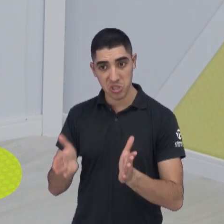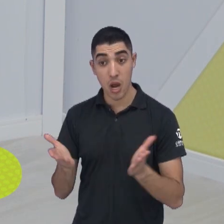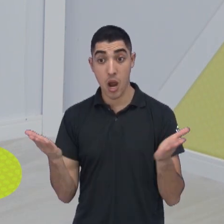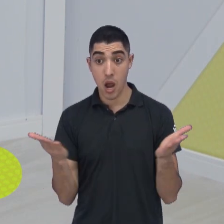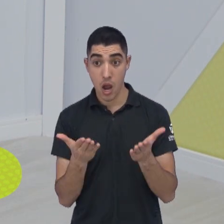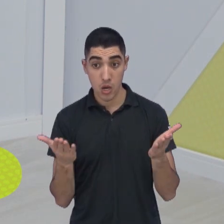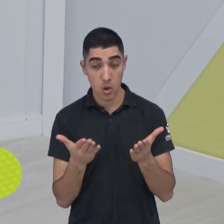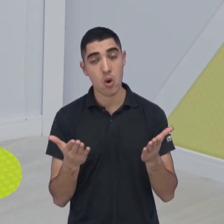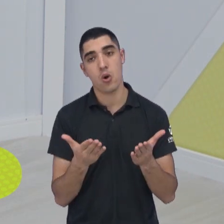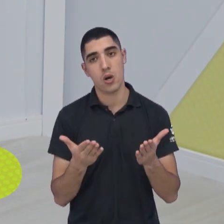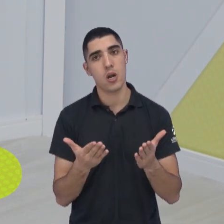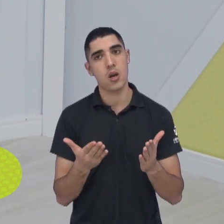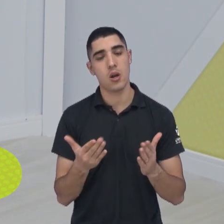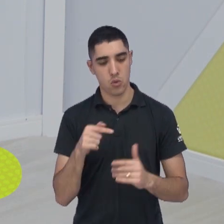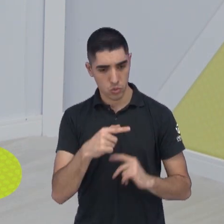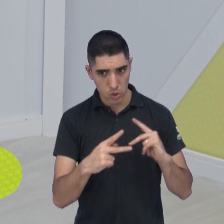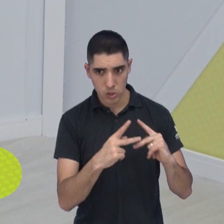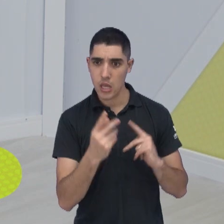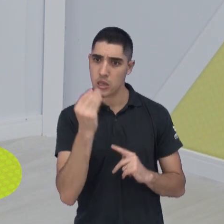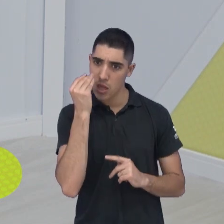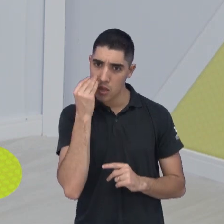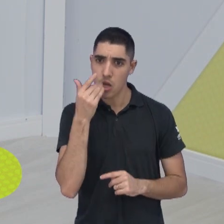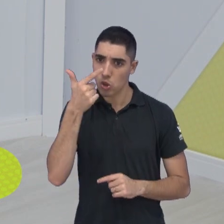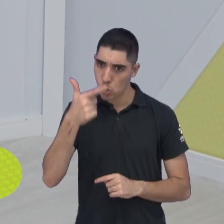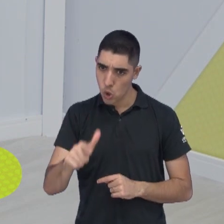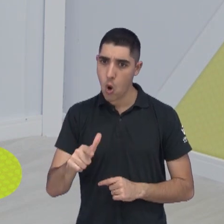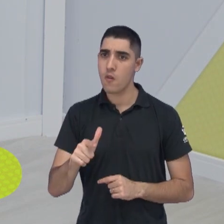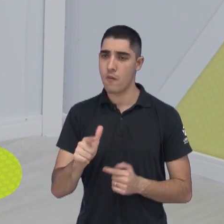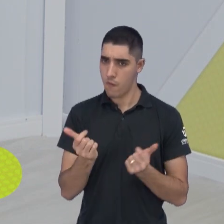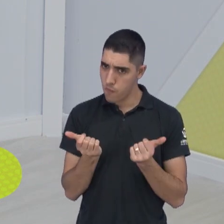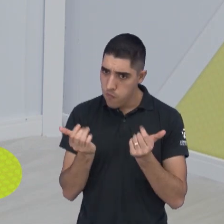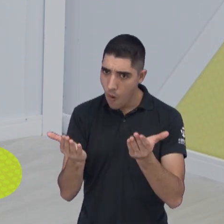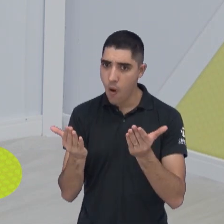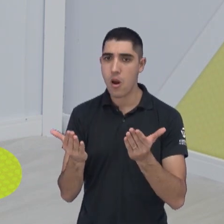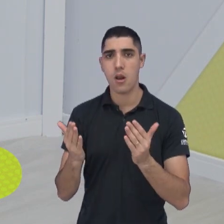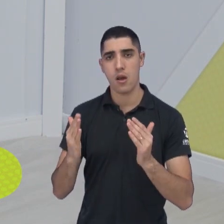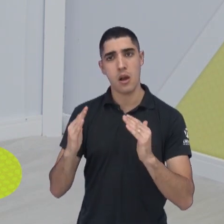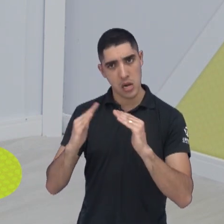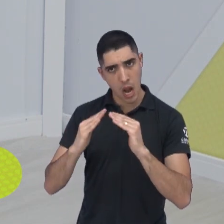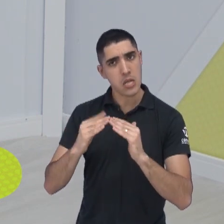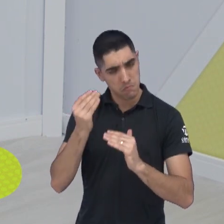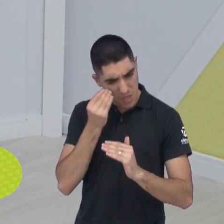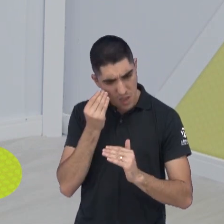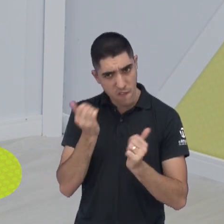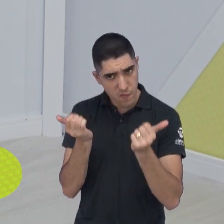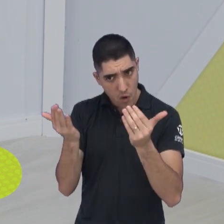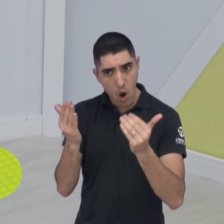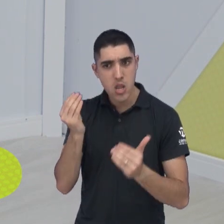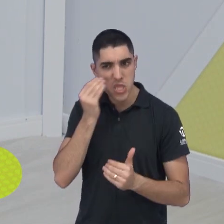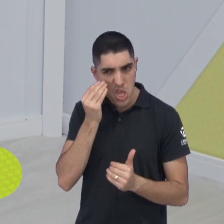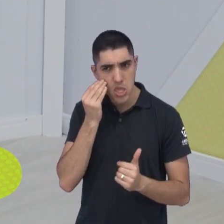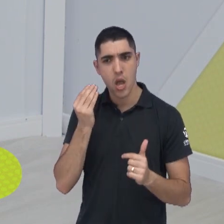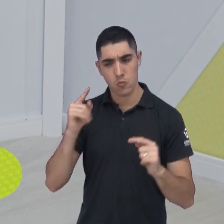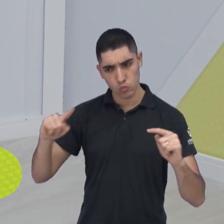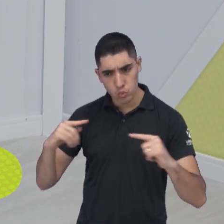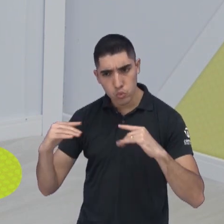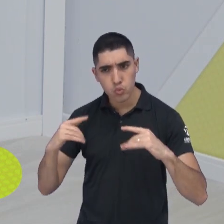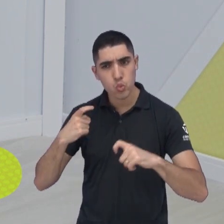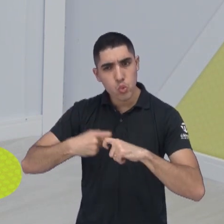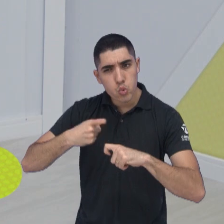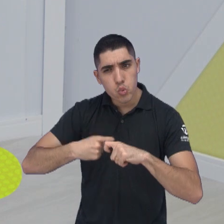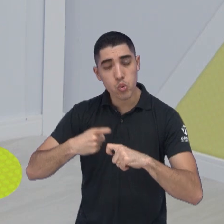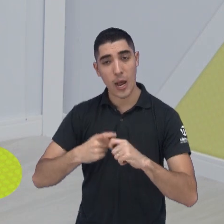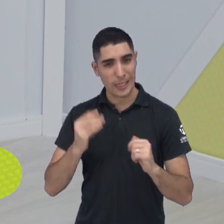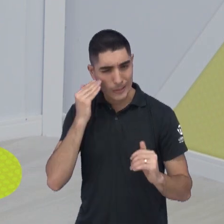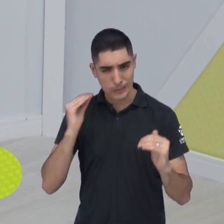respeitar o adversário é vencendo, seja em casa, seja fora de casa, fazendo um bom placar também,